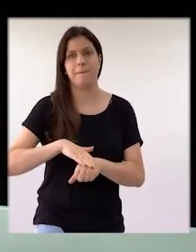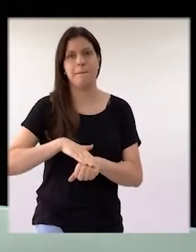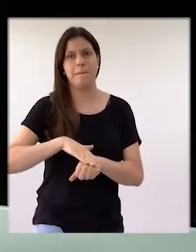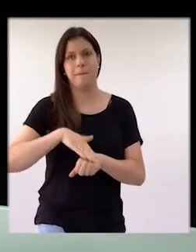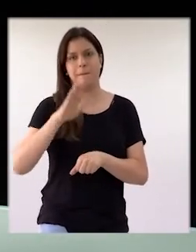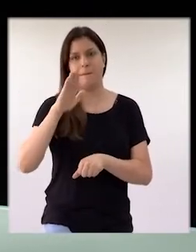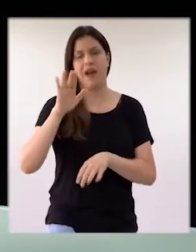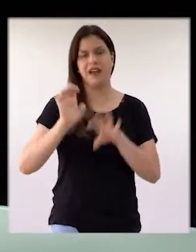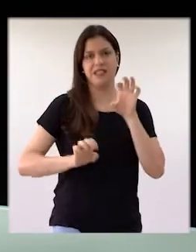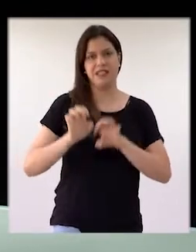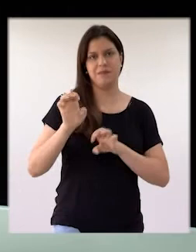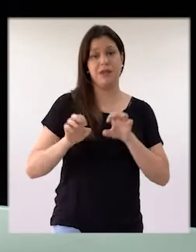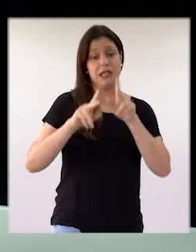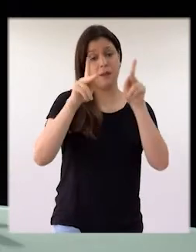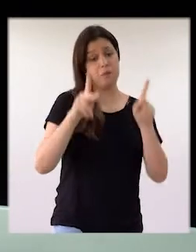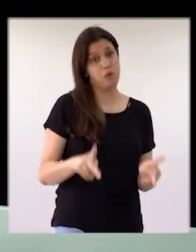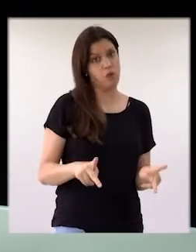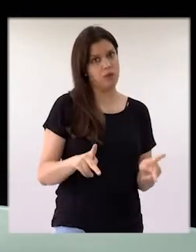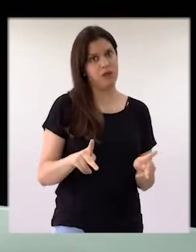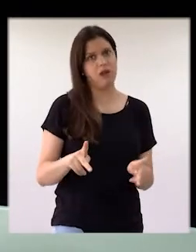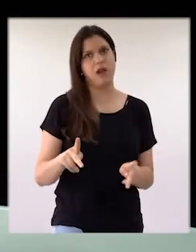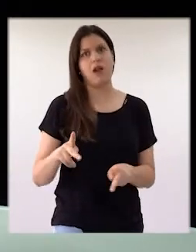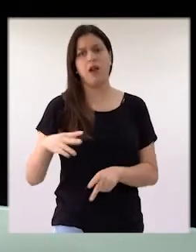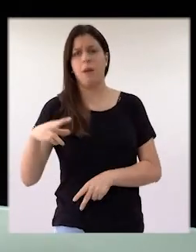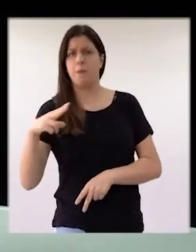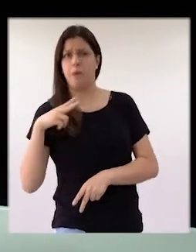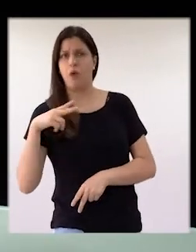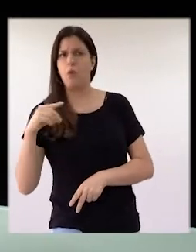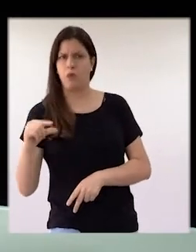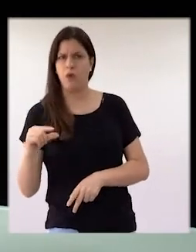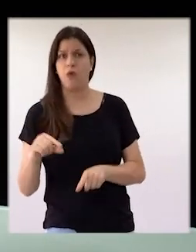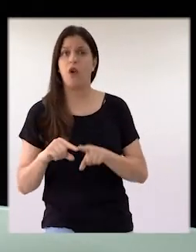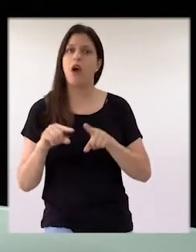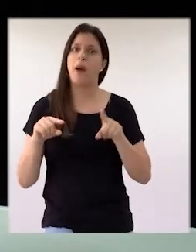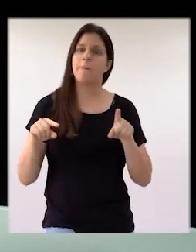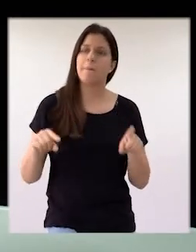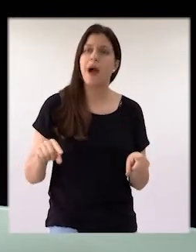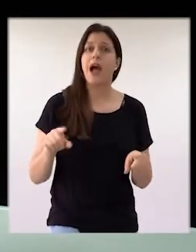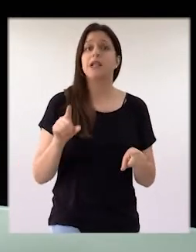né? Existem muito mais concessionárias